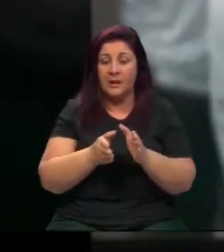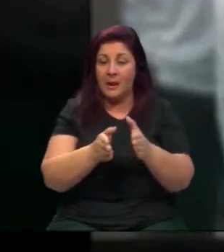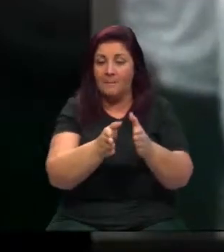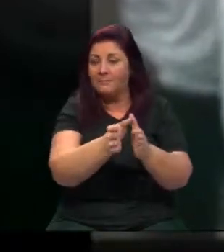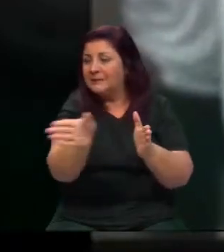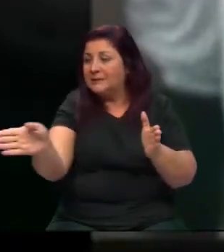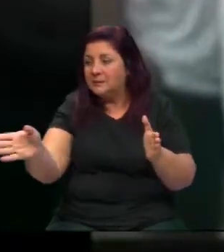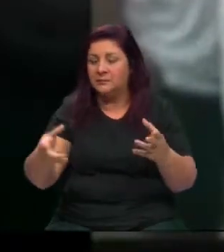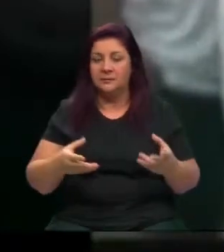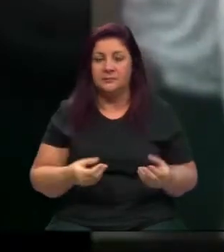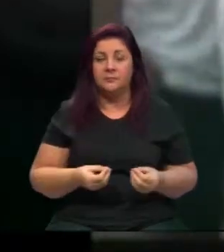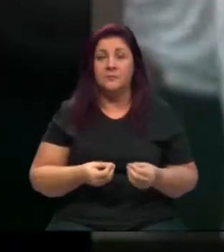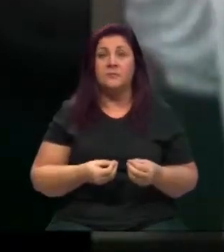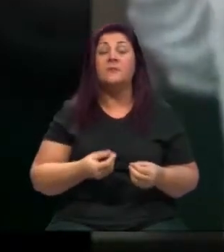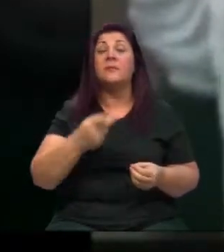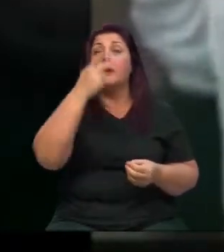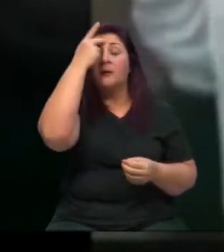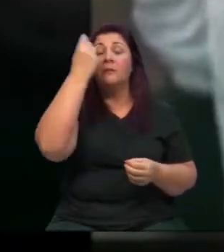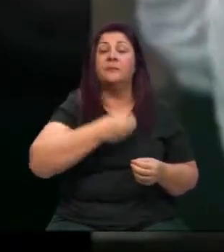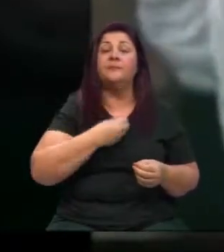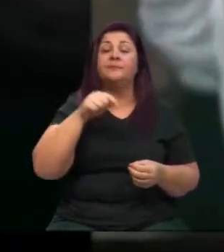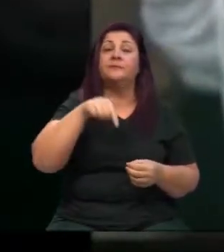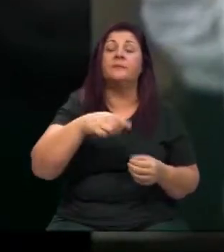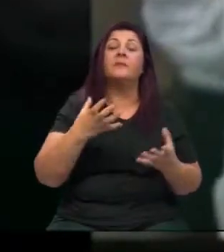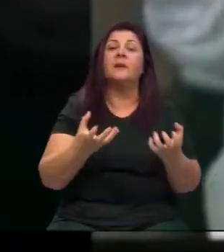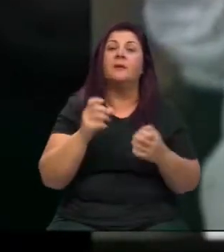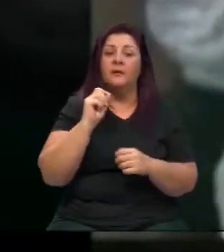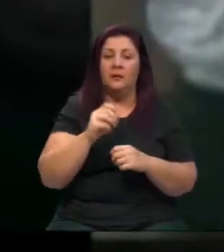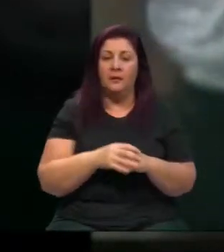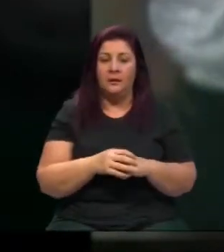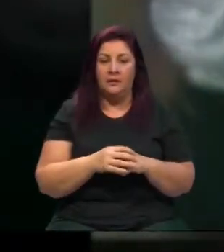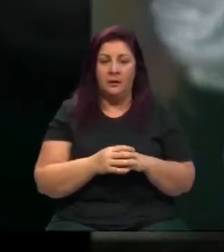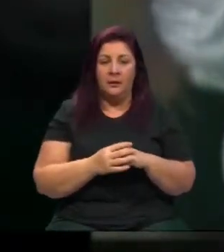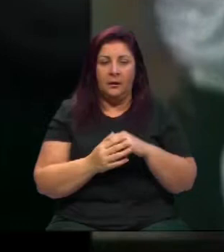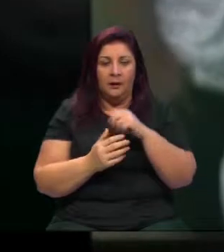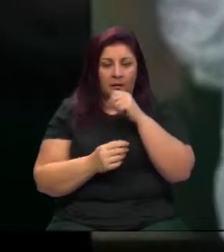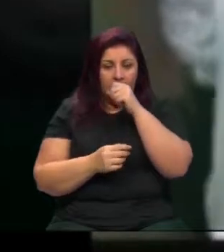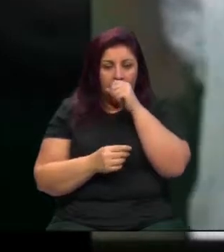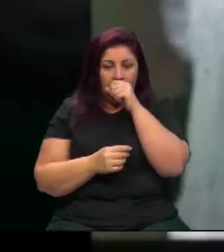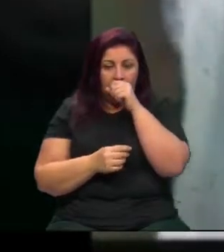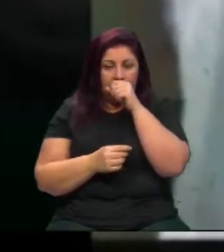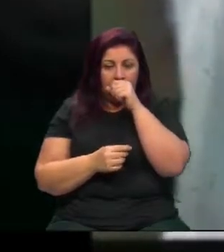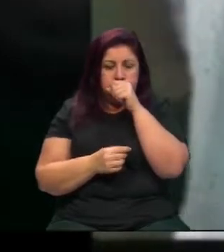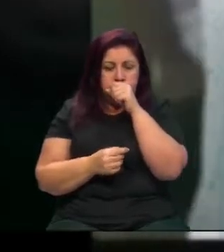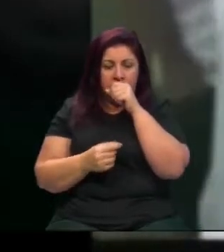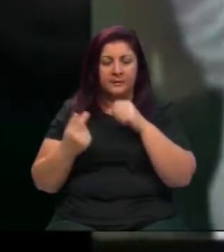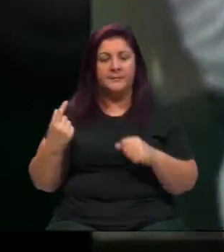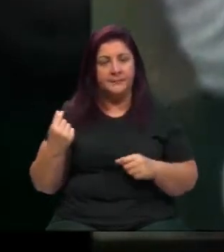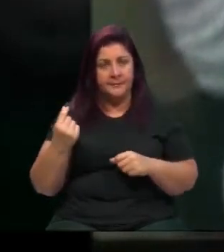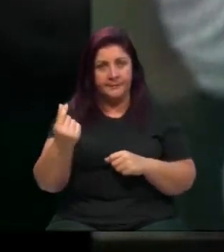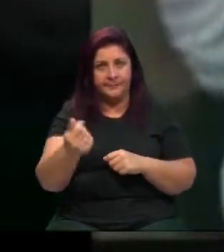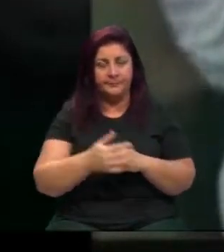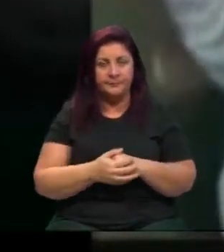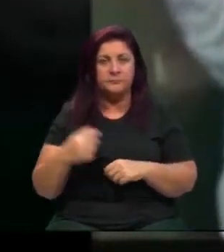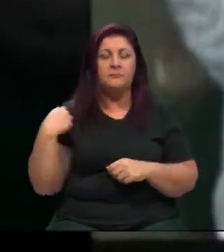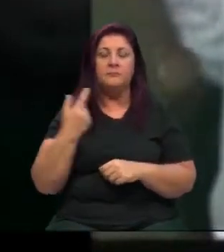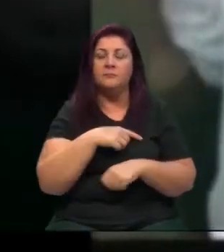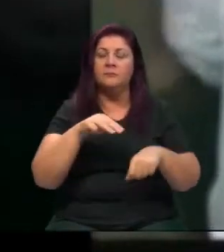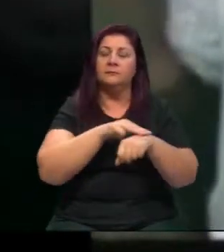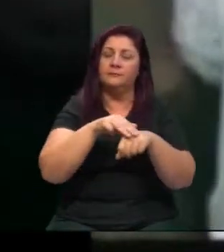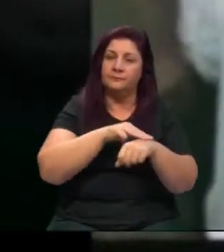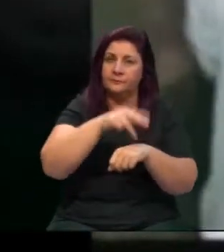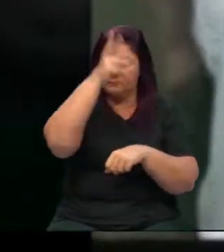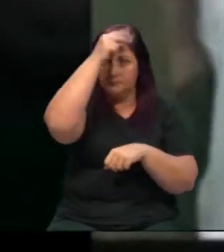Que você com os moradores estão querendo que faça aqui? Bem, Valmir, ao longo do tempo a gente vem lutando com a Prefeitura